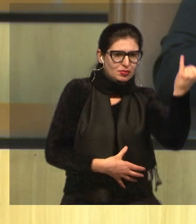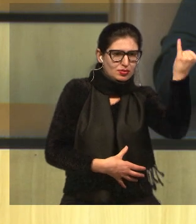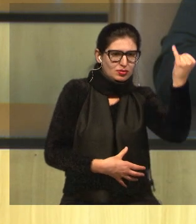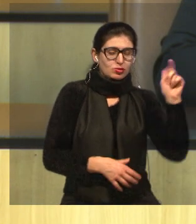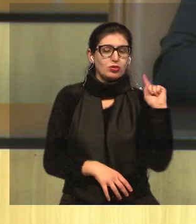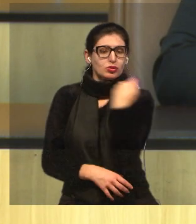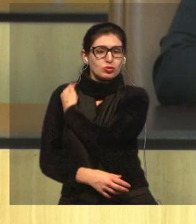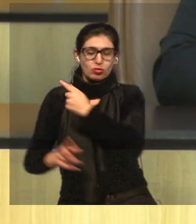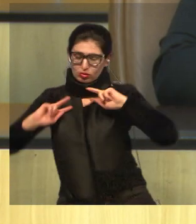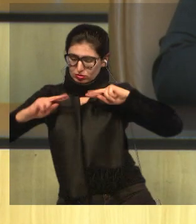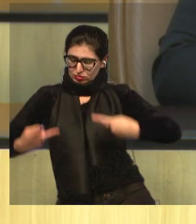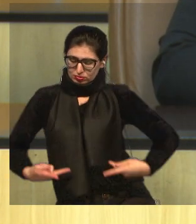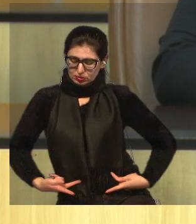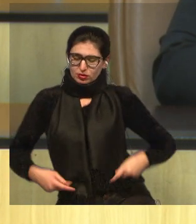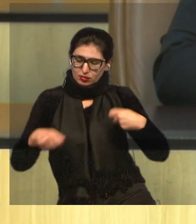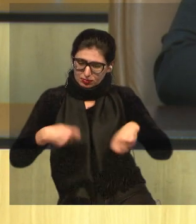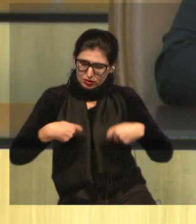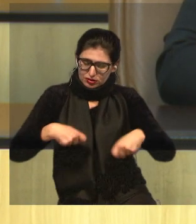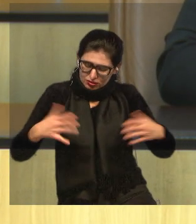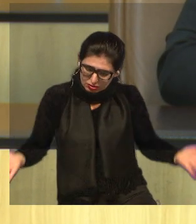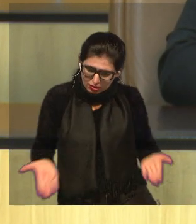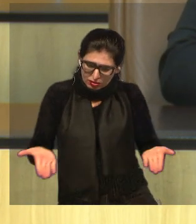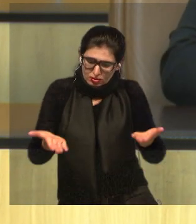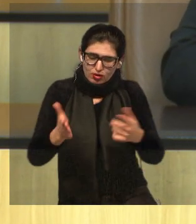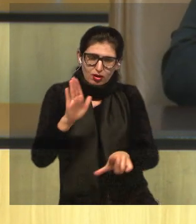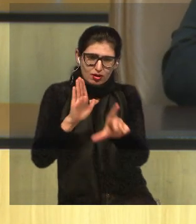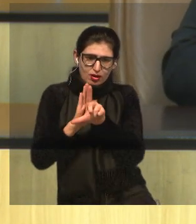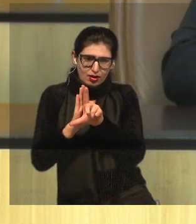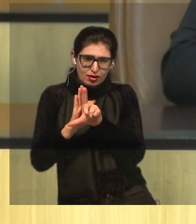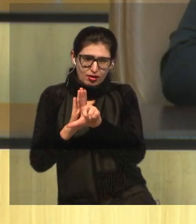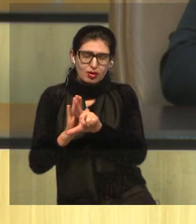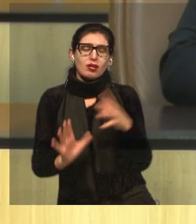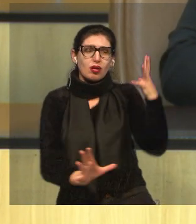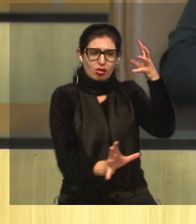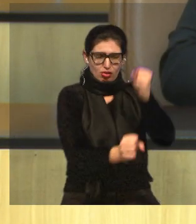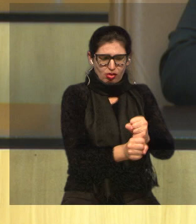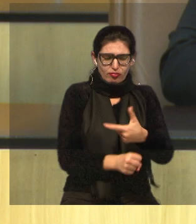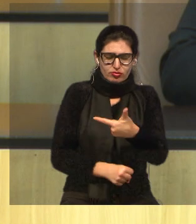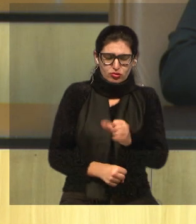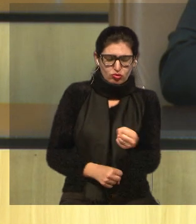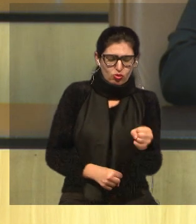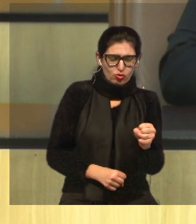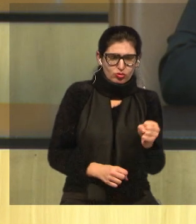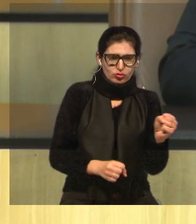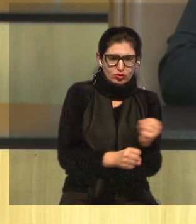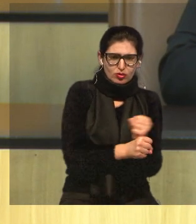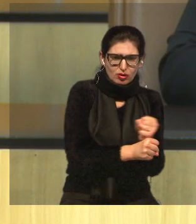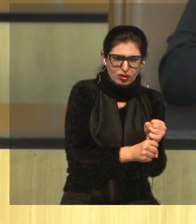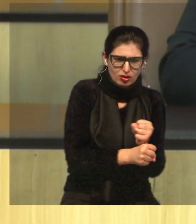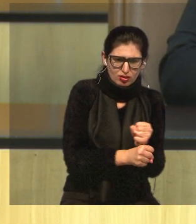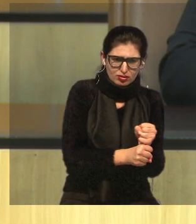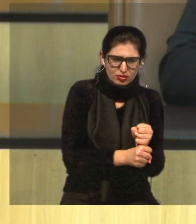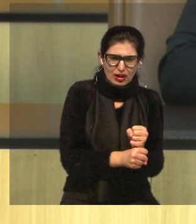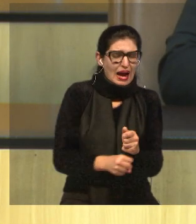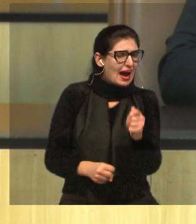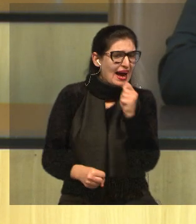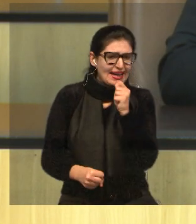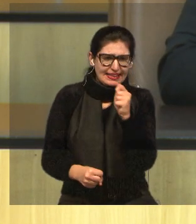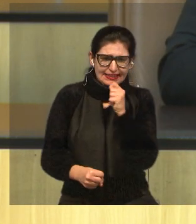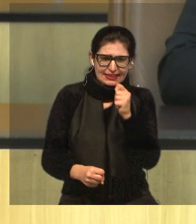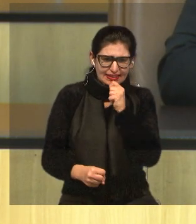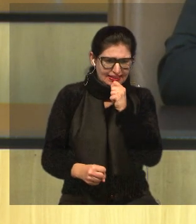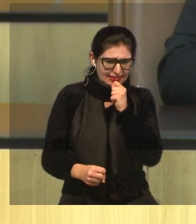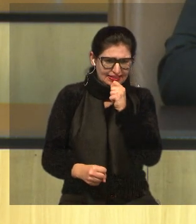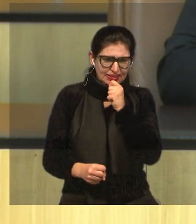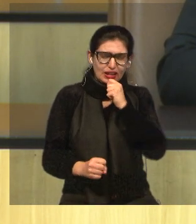prática essa lei, que mesmo fazendo 28 anos, ela ainda não é totalmente entendida